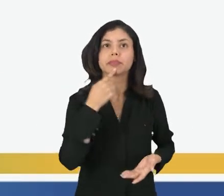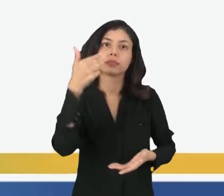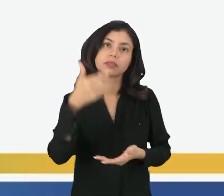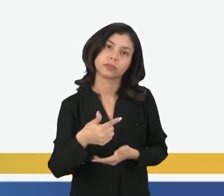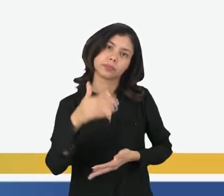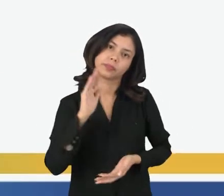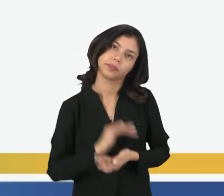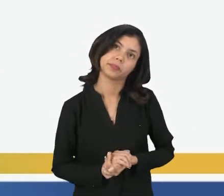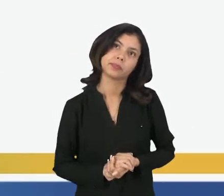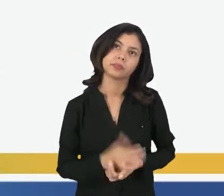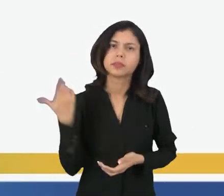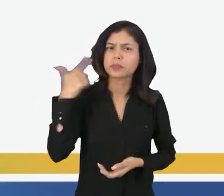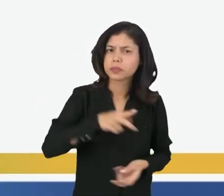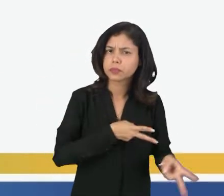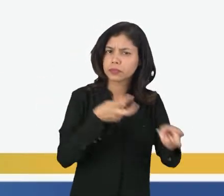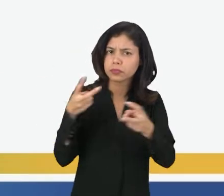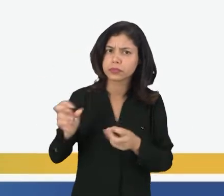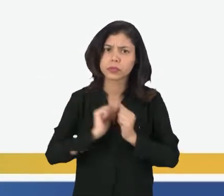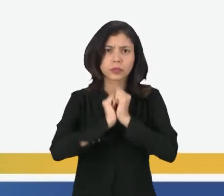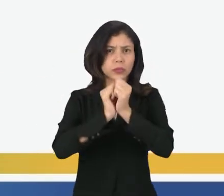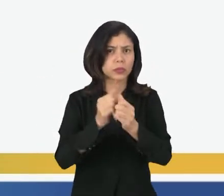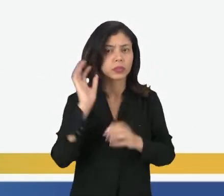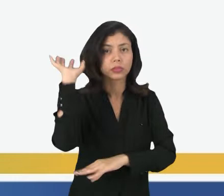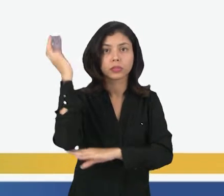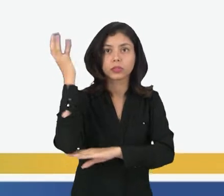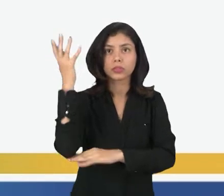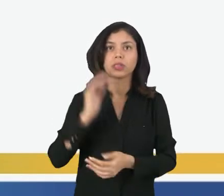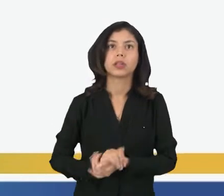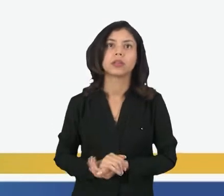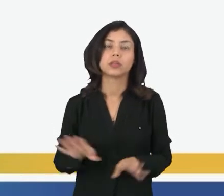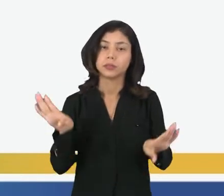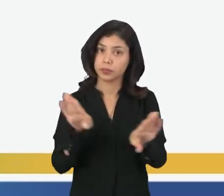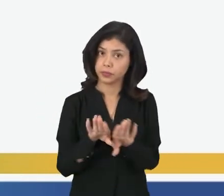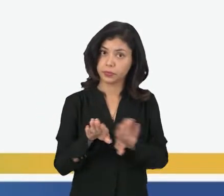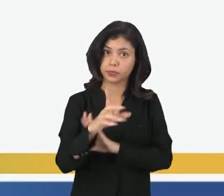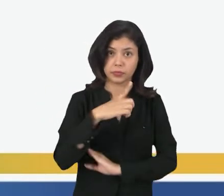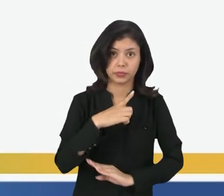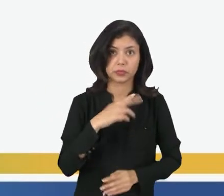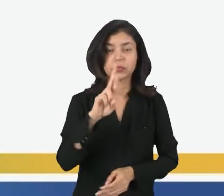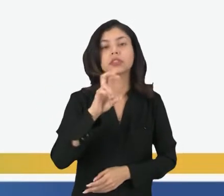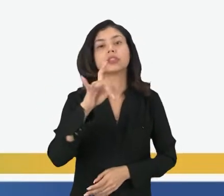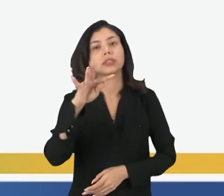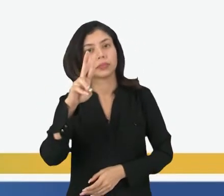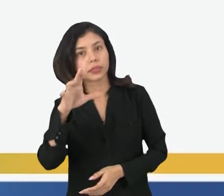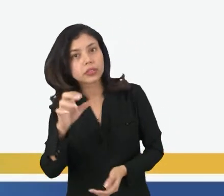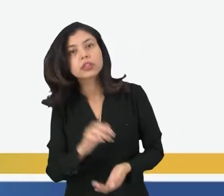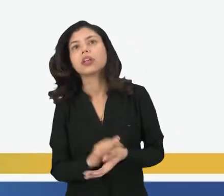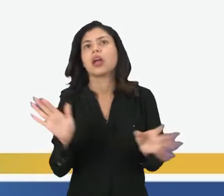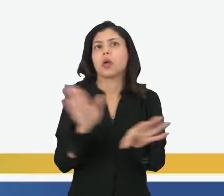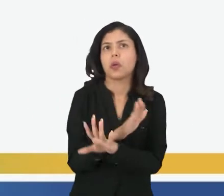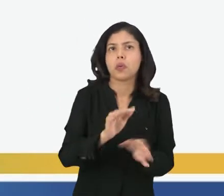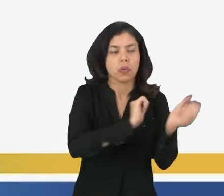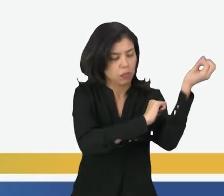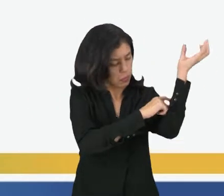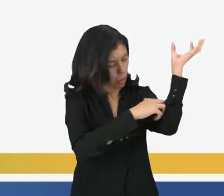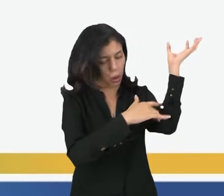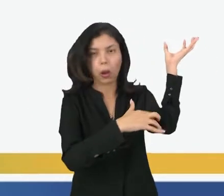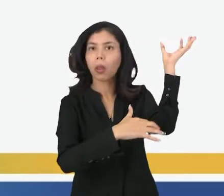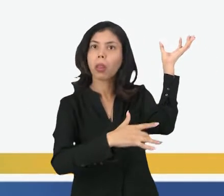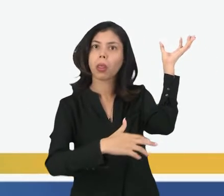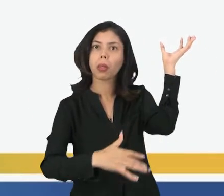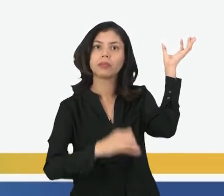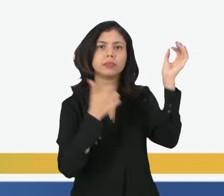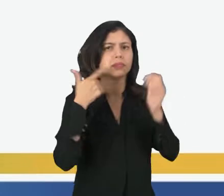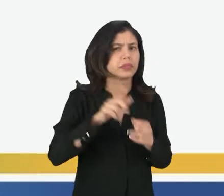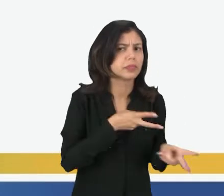na segunda, e vocês conseguem perceber que junto à árvore é colocado um recipiente e algo está caindo nesse recipiente.